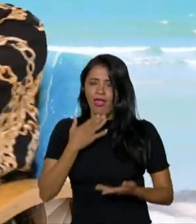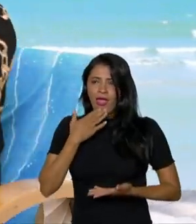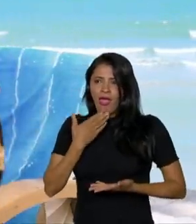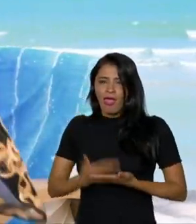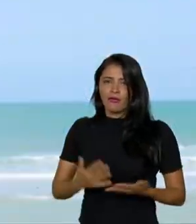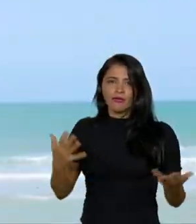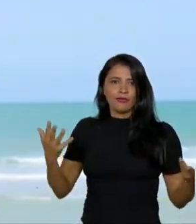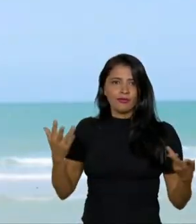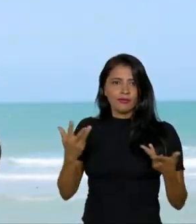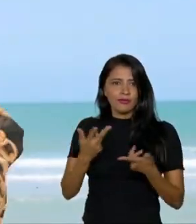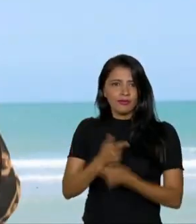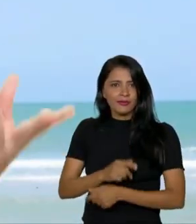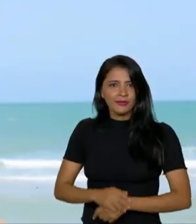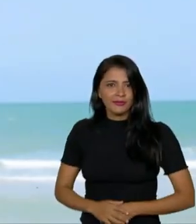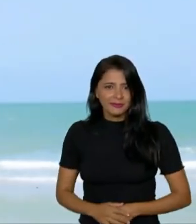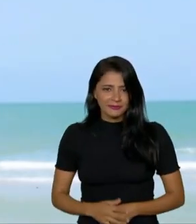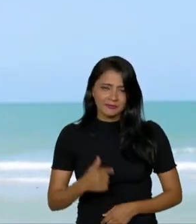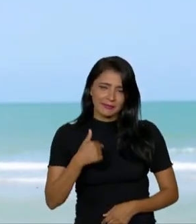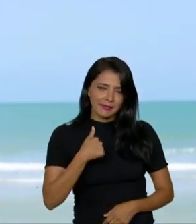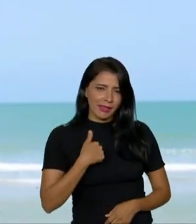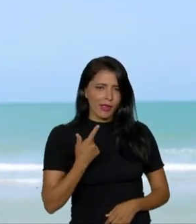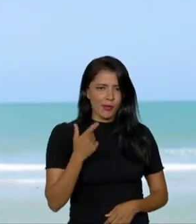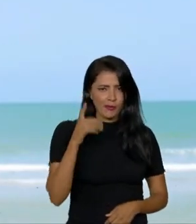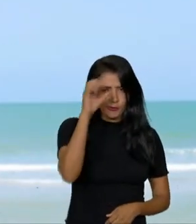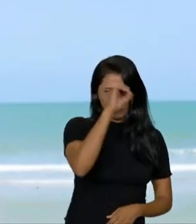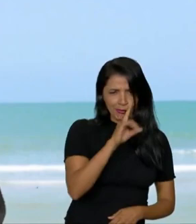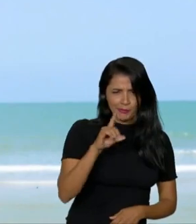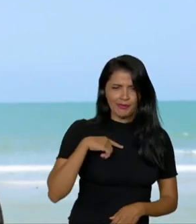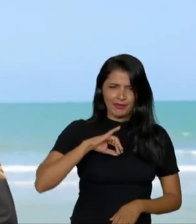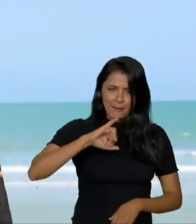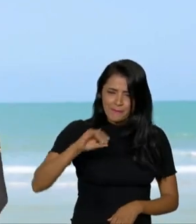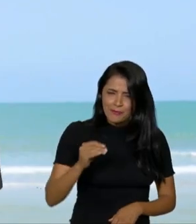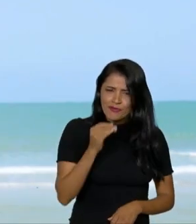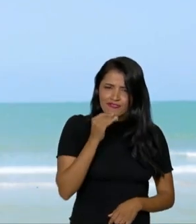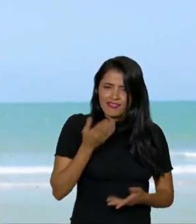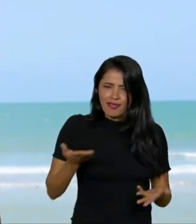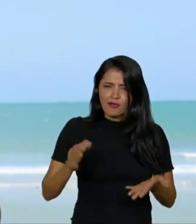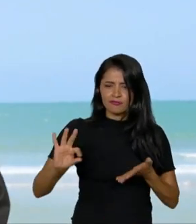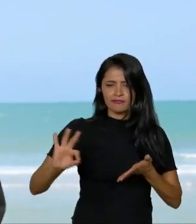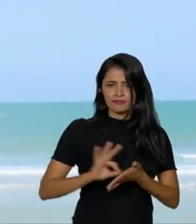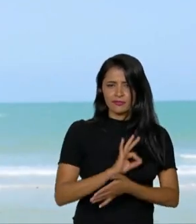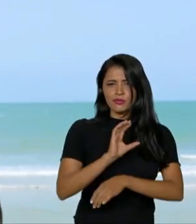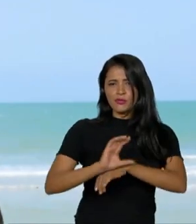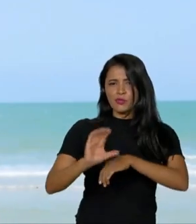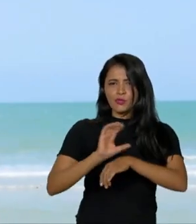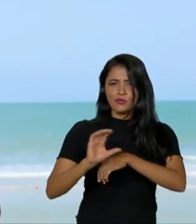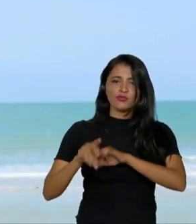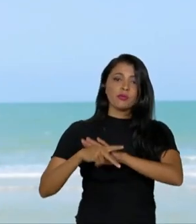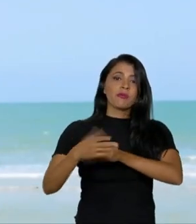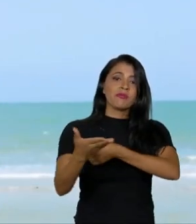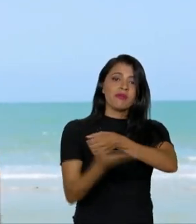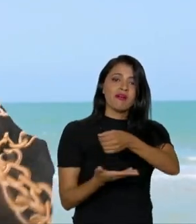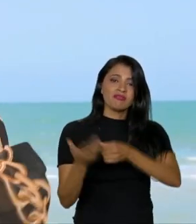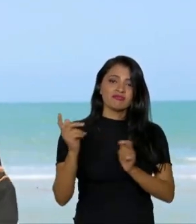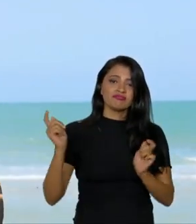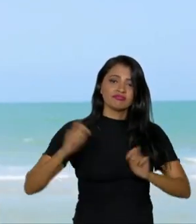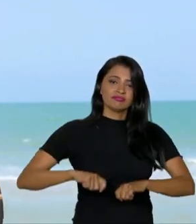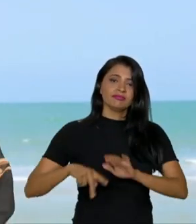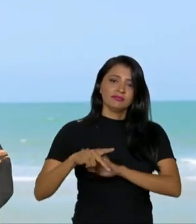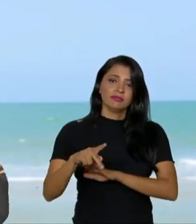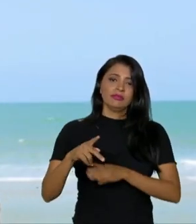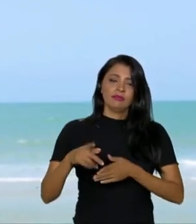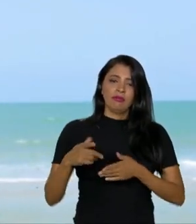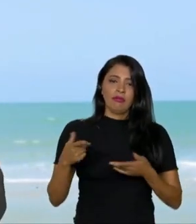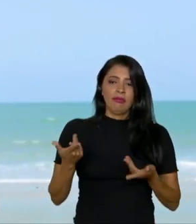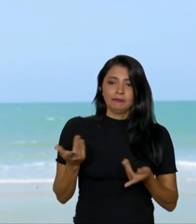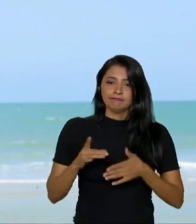impressionante! E eu, que não sou boba, vou aproveitar para me inscrever no curso básico de capacitação de